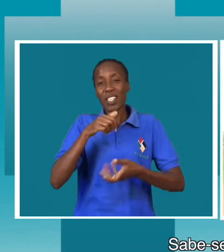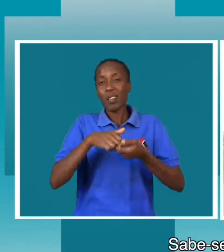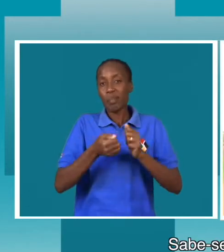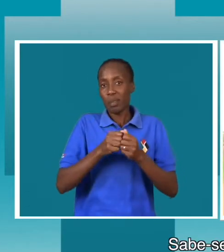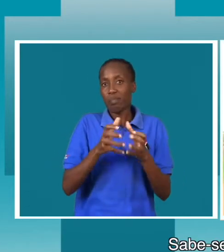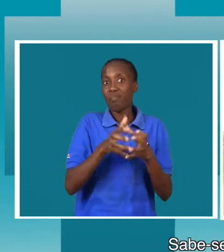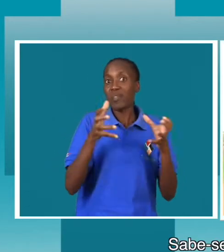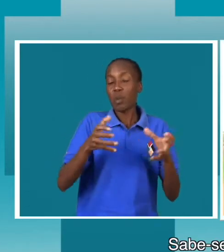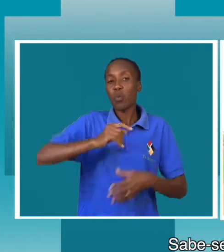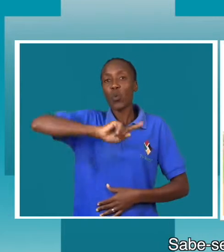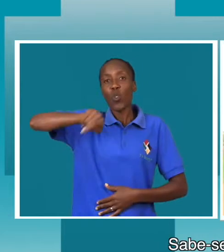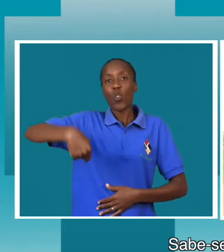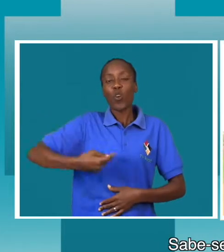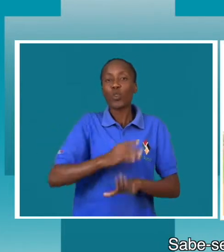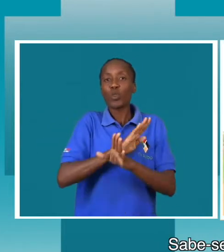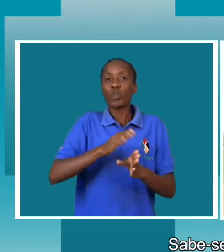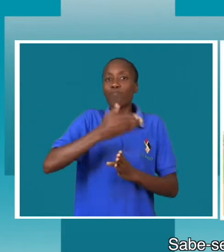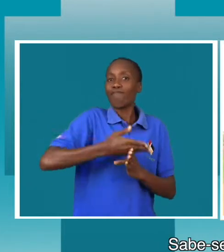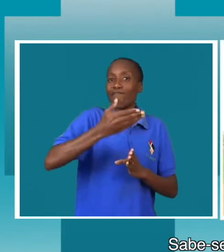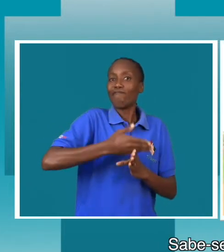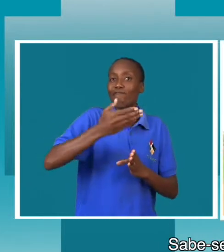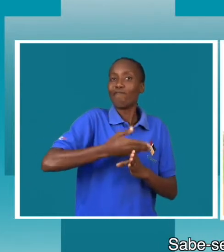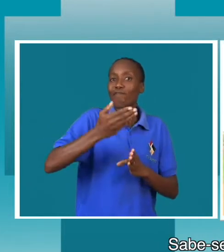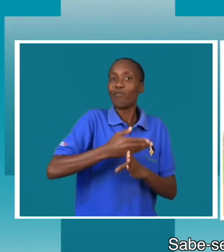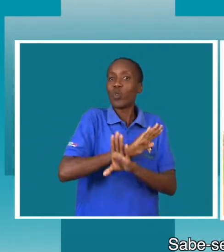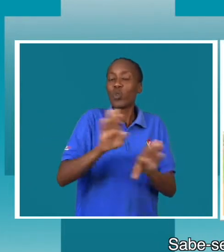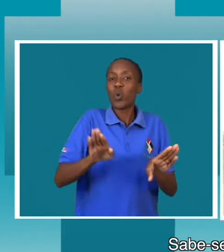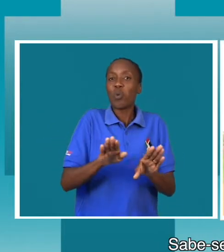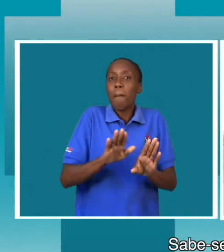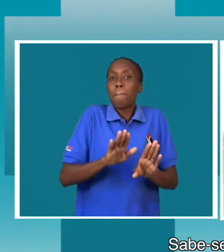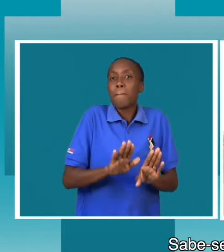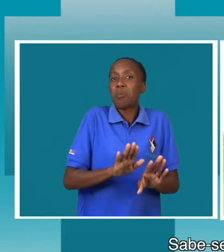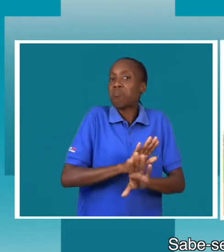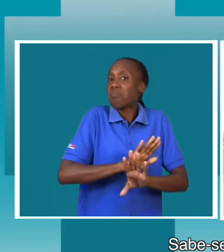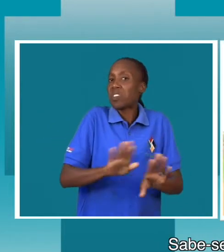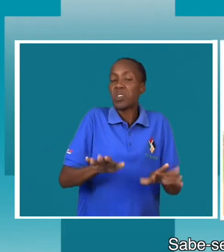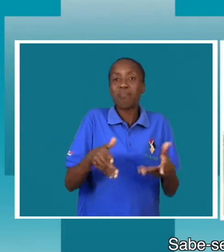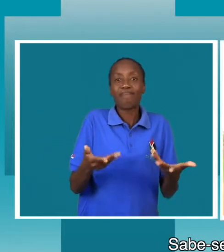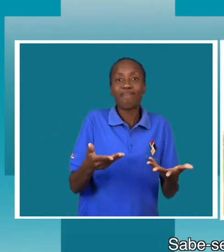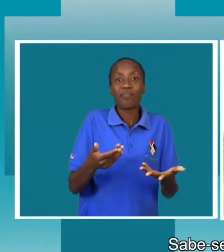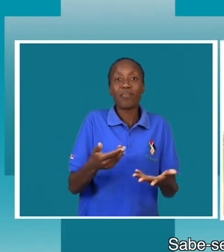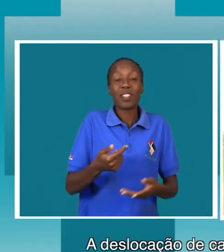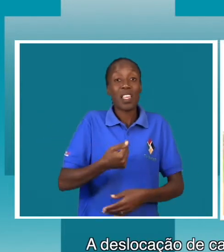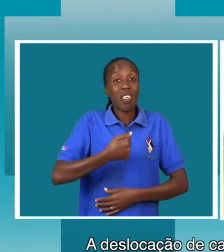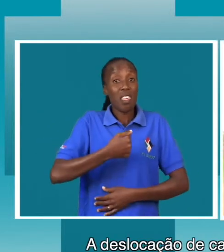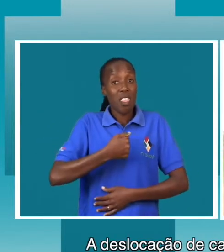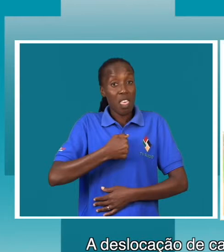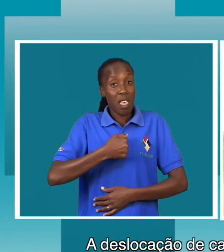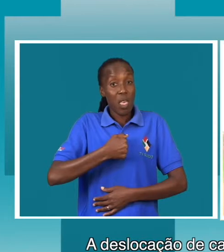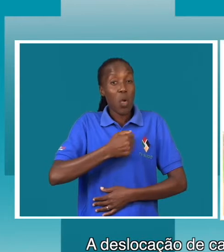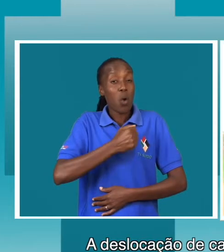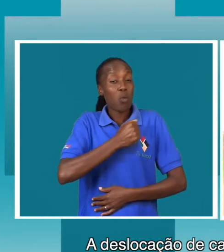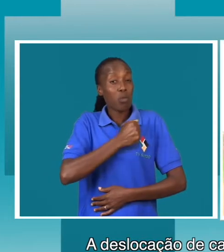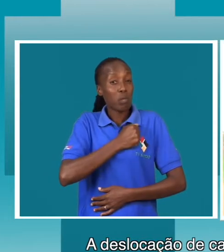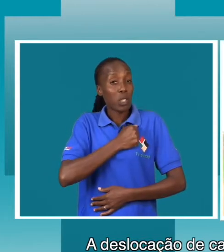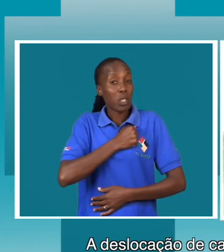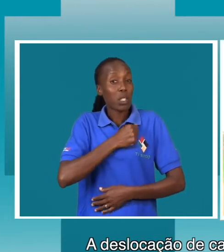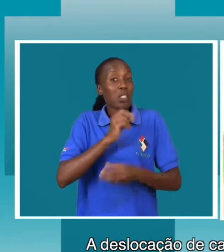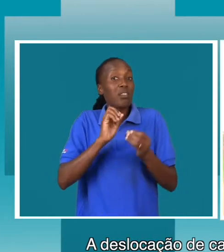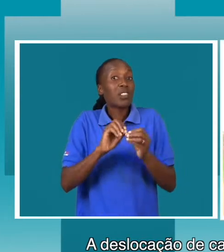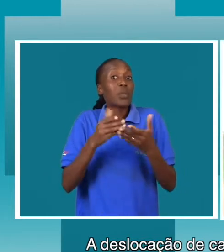Sabes que o ginásio paga, além do ginásio, também o próprio transporte, o deslocamento de